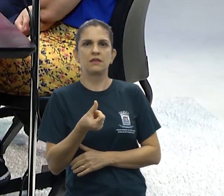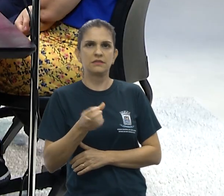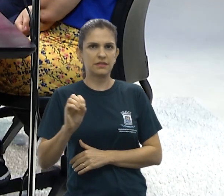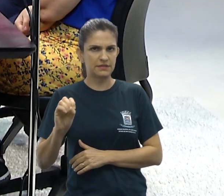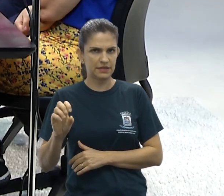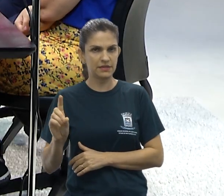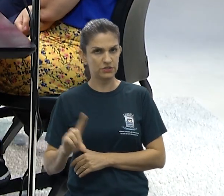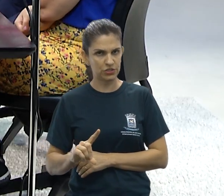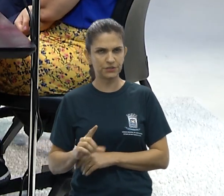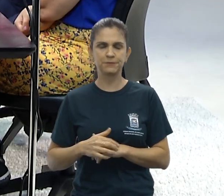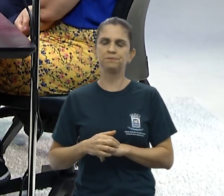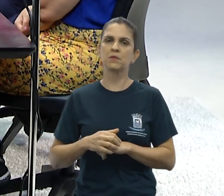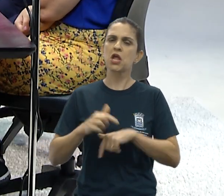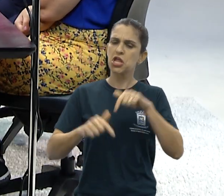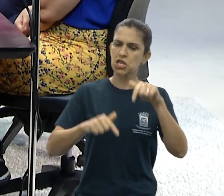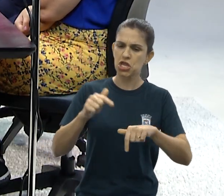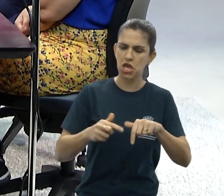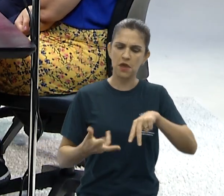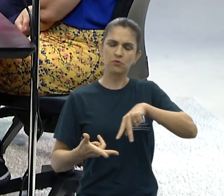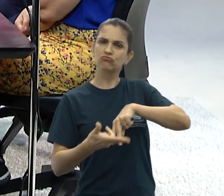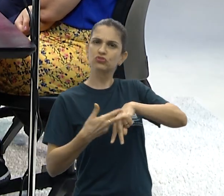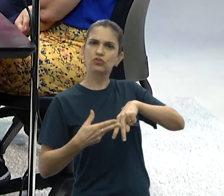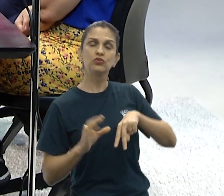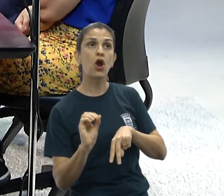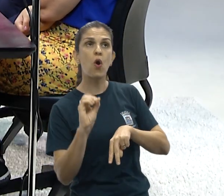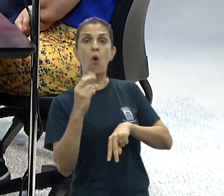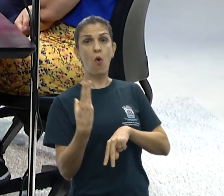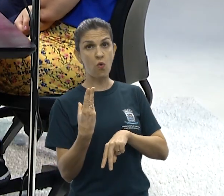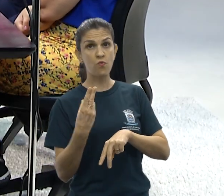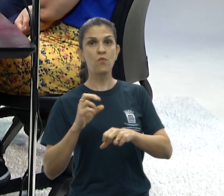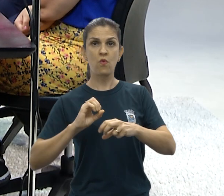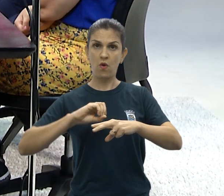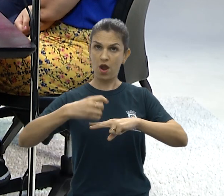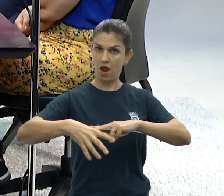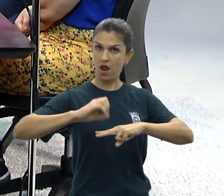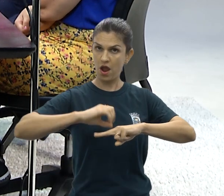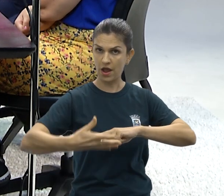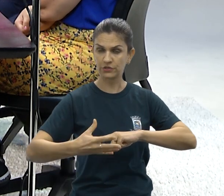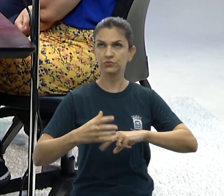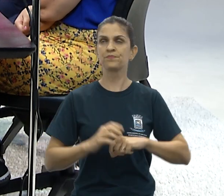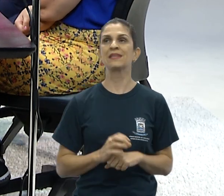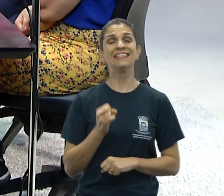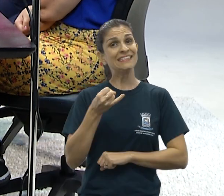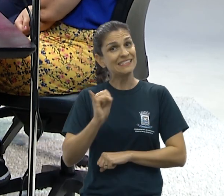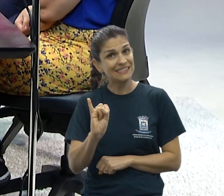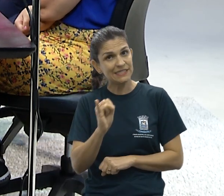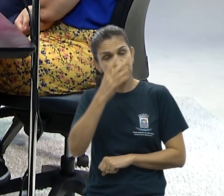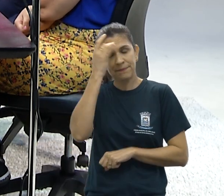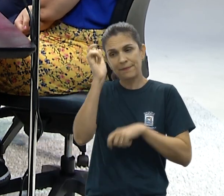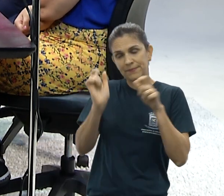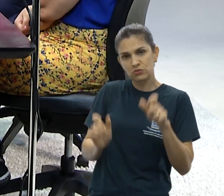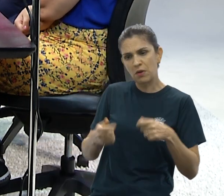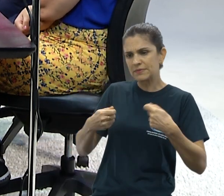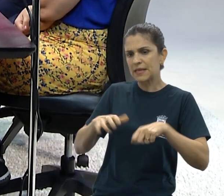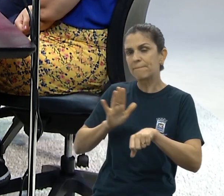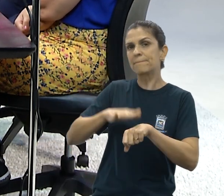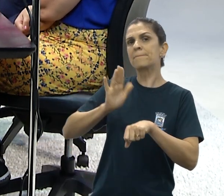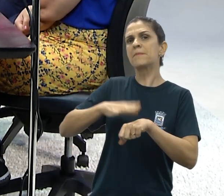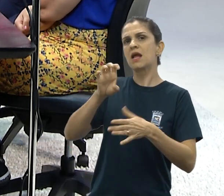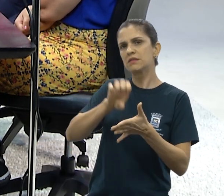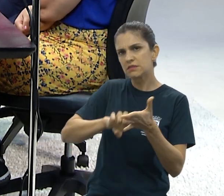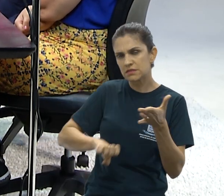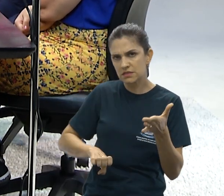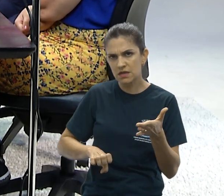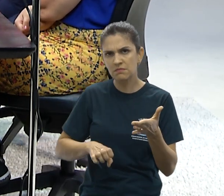a cirurgia, ou a quimioterapia, ou a radioterapia. Se neste meio tempo a pessoa precisar de alguns exames e ela